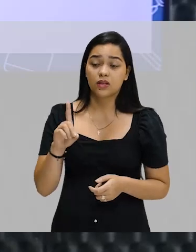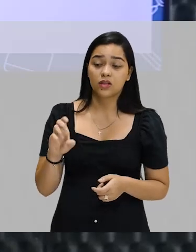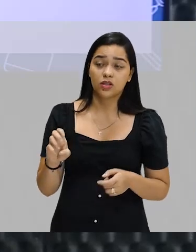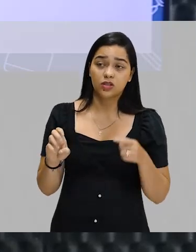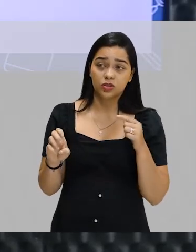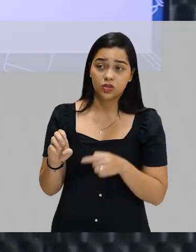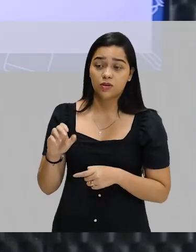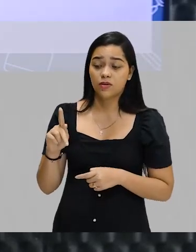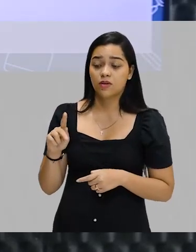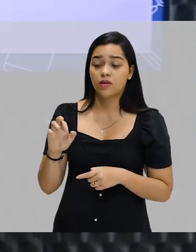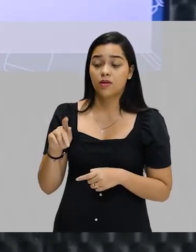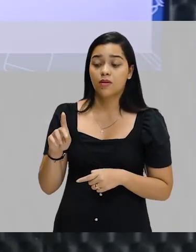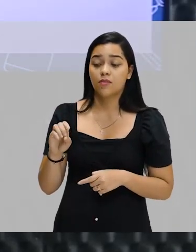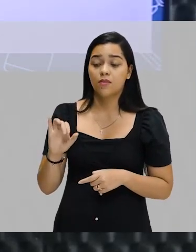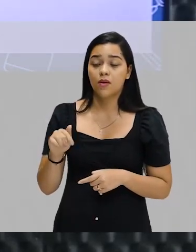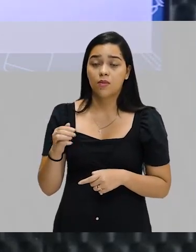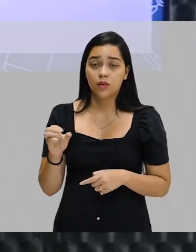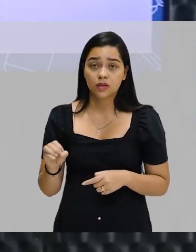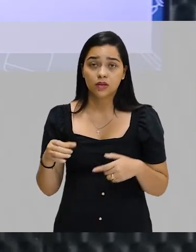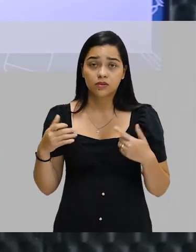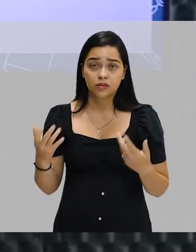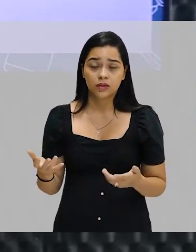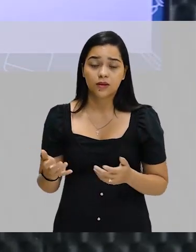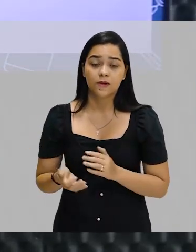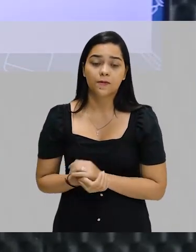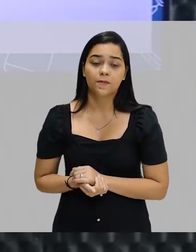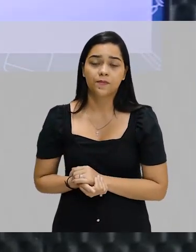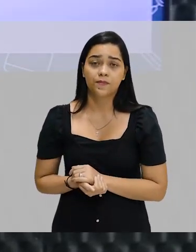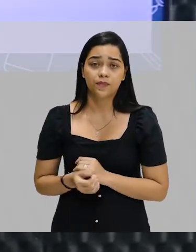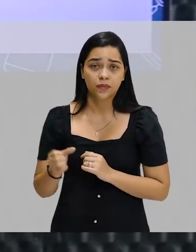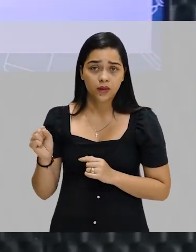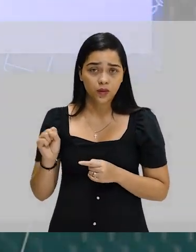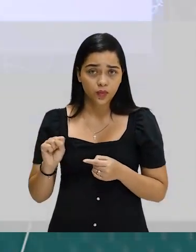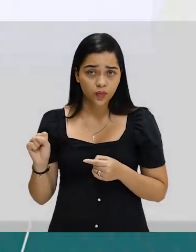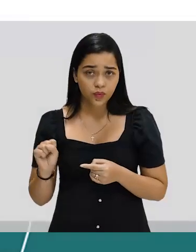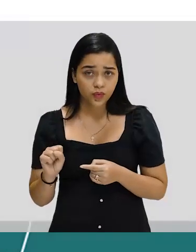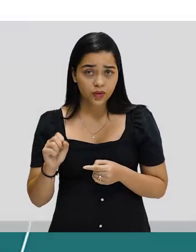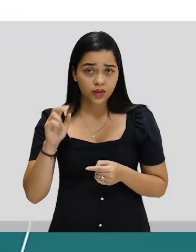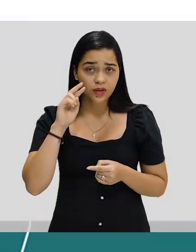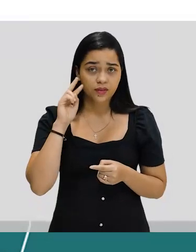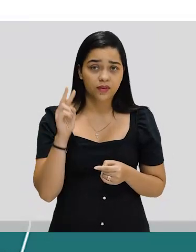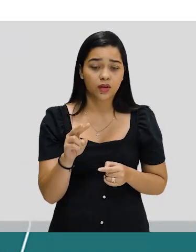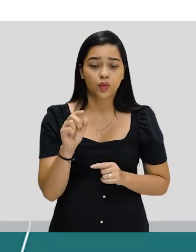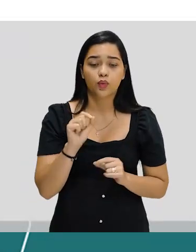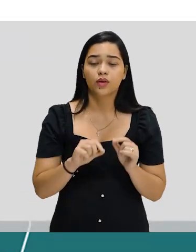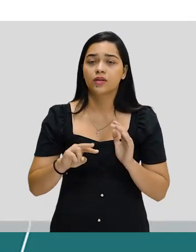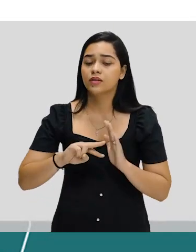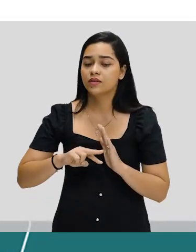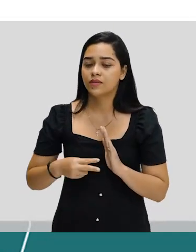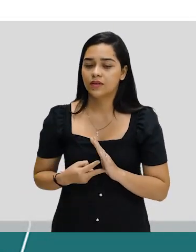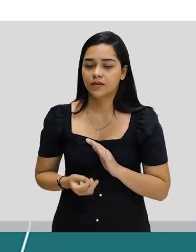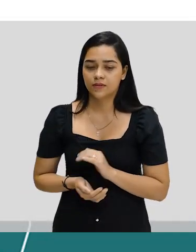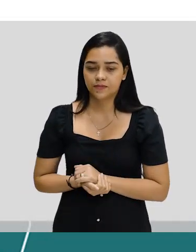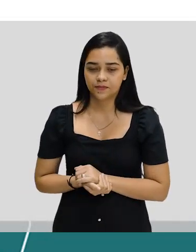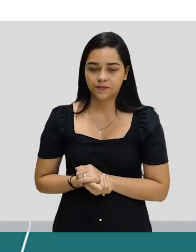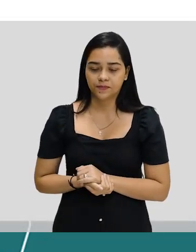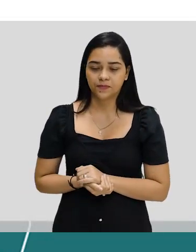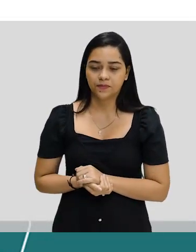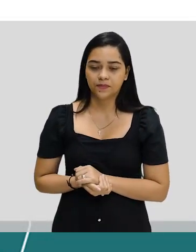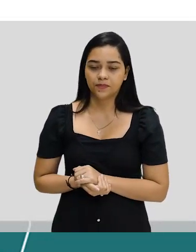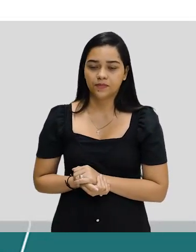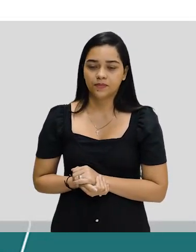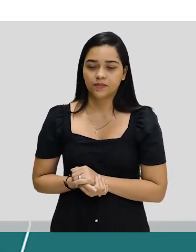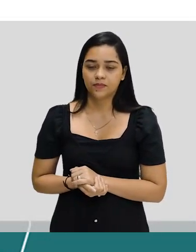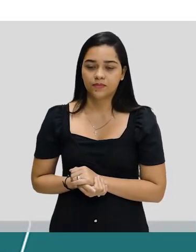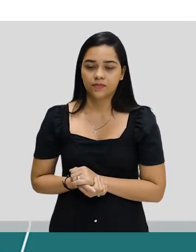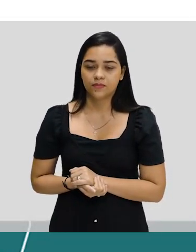e de preposição. Bom, dá tempo para a gente fazer a última questão, que é a seguinte. Dizer só no